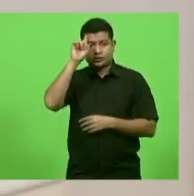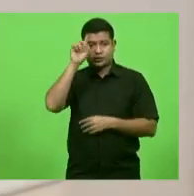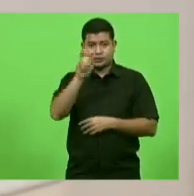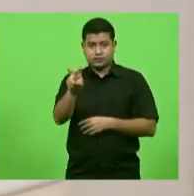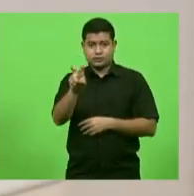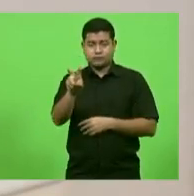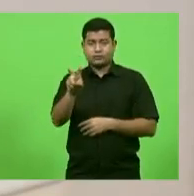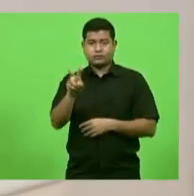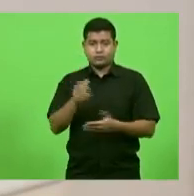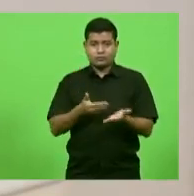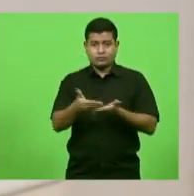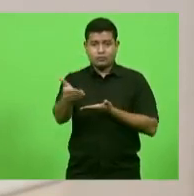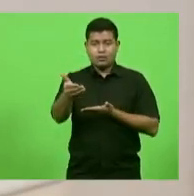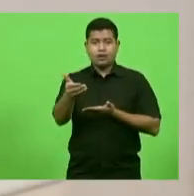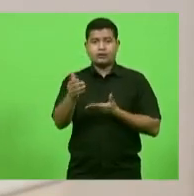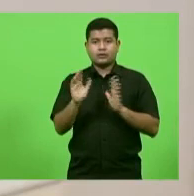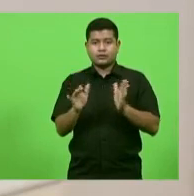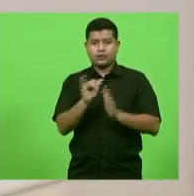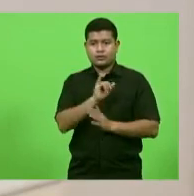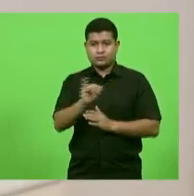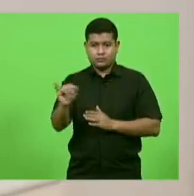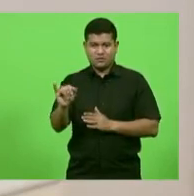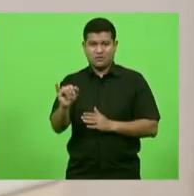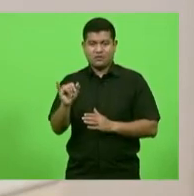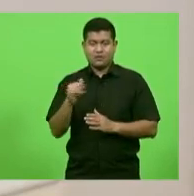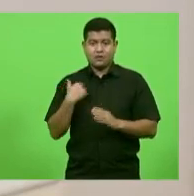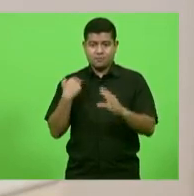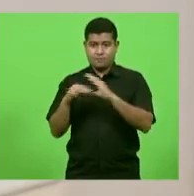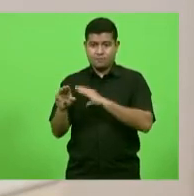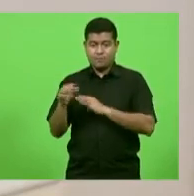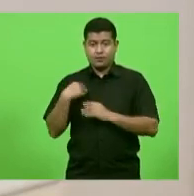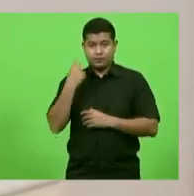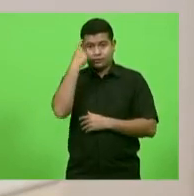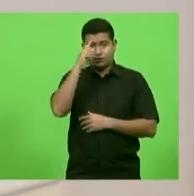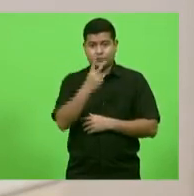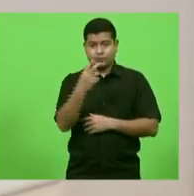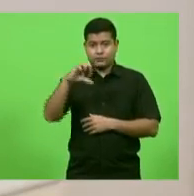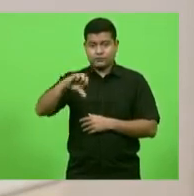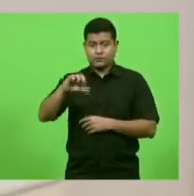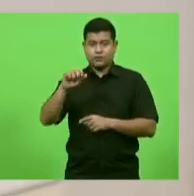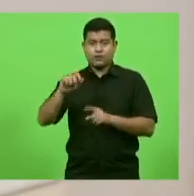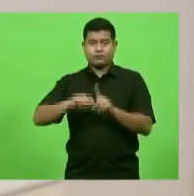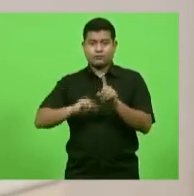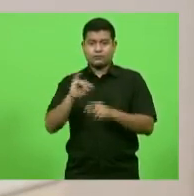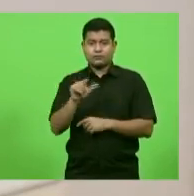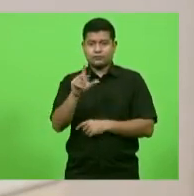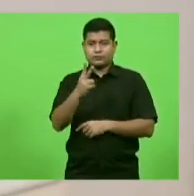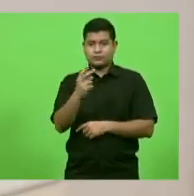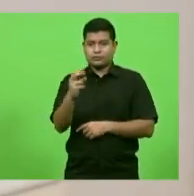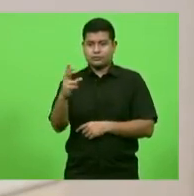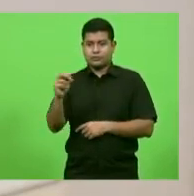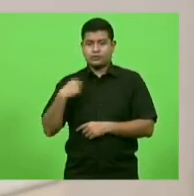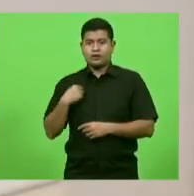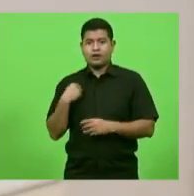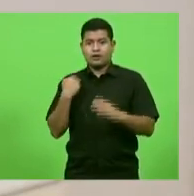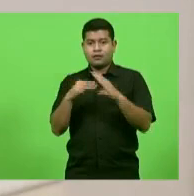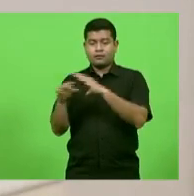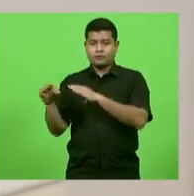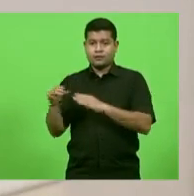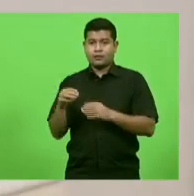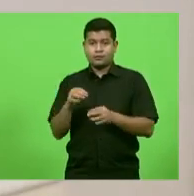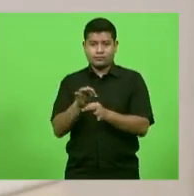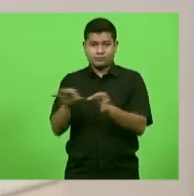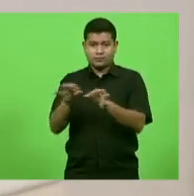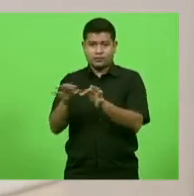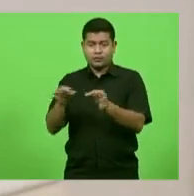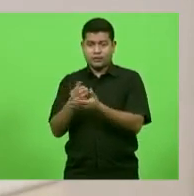da data de recebimento deste. No dia 29 de junho de 2020, os autos foram encaminhados ao núcleo de licitação inexigíveis e